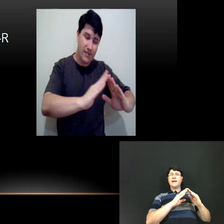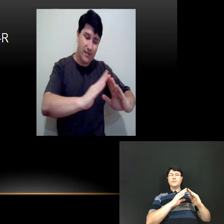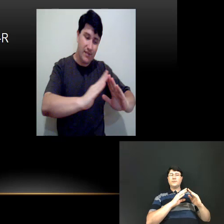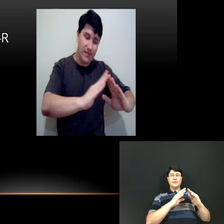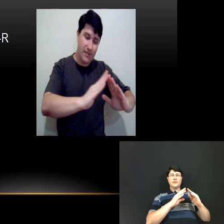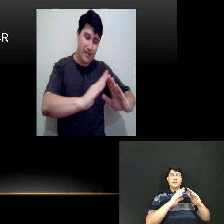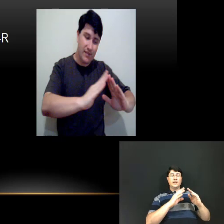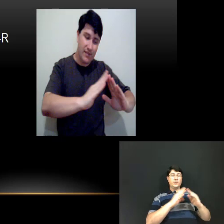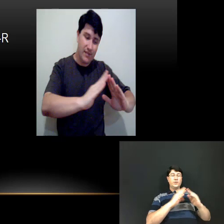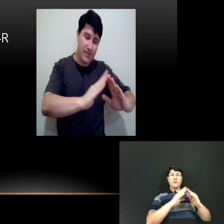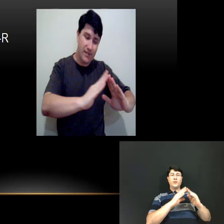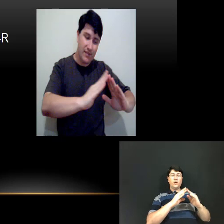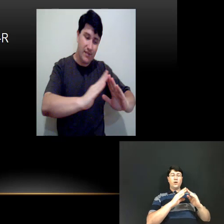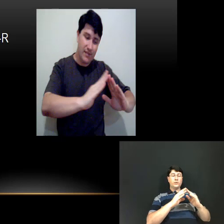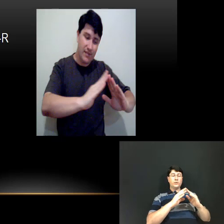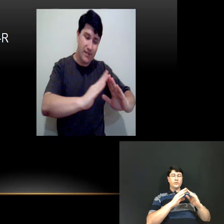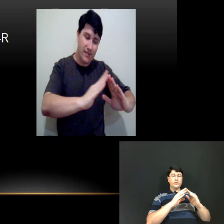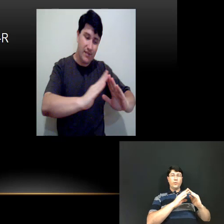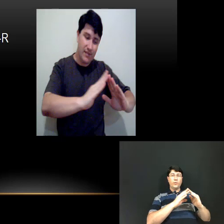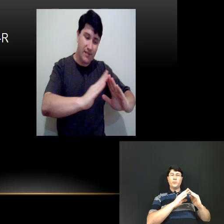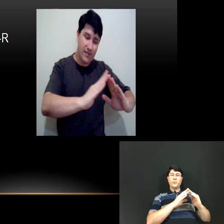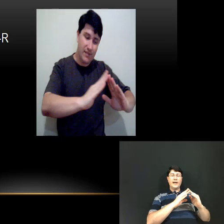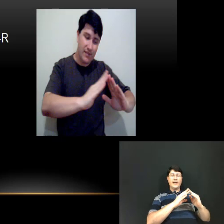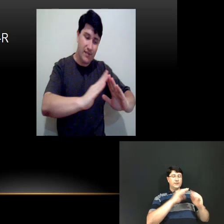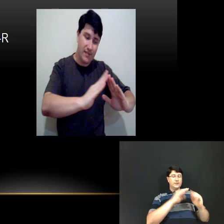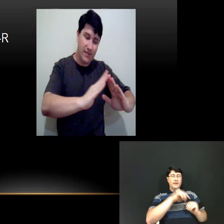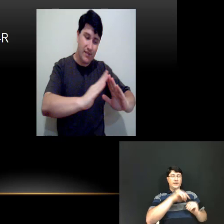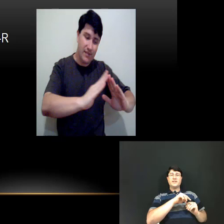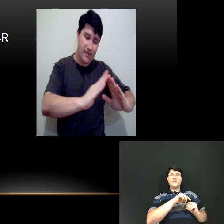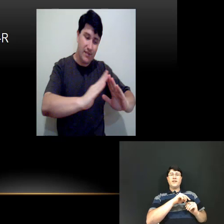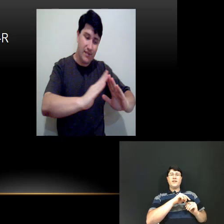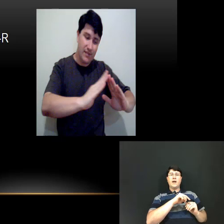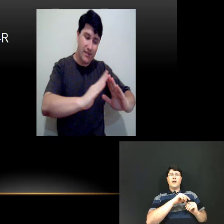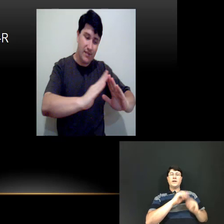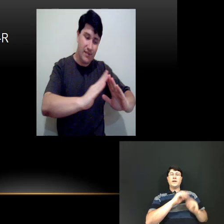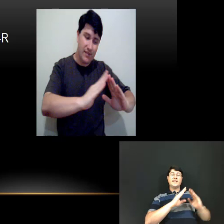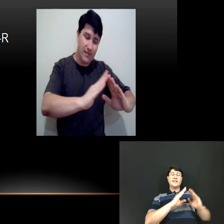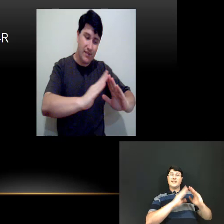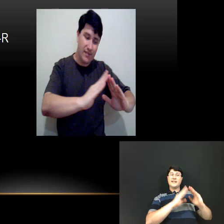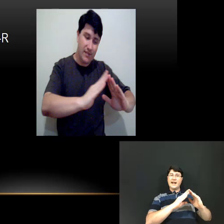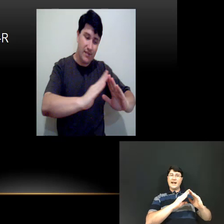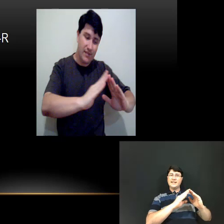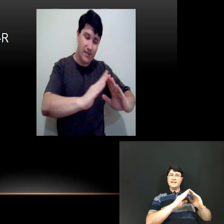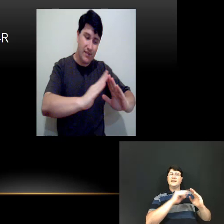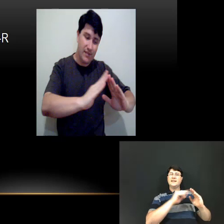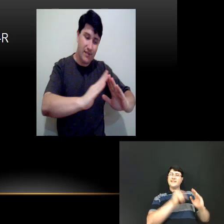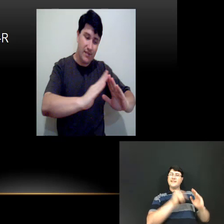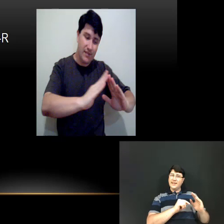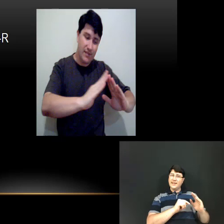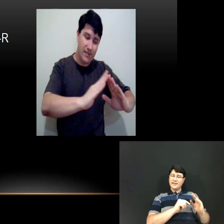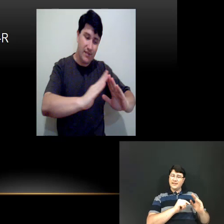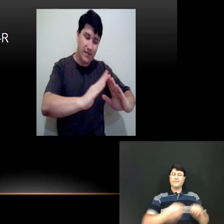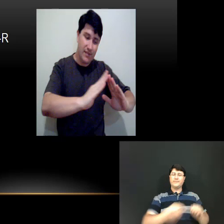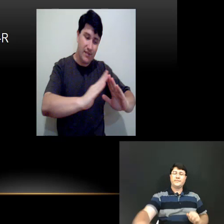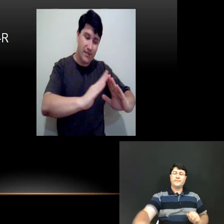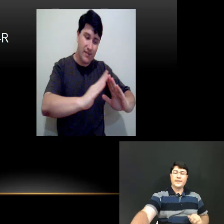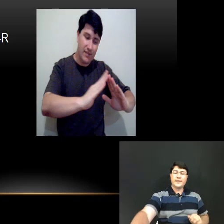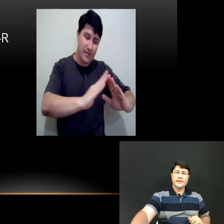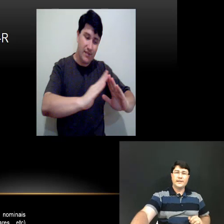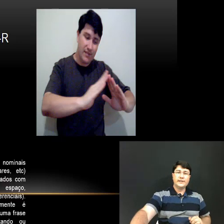para o lado. Por que eu coloco um pouco para o lado? Porque eu quero significar algo. Quer dizer que essa casa está aqui.